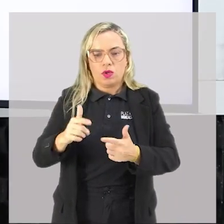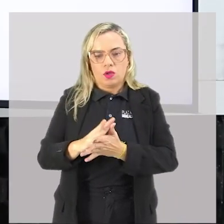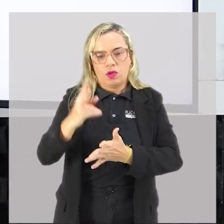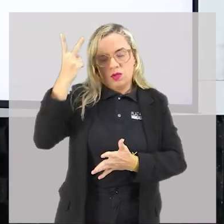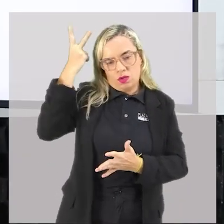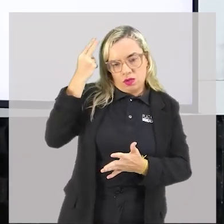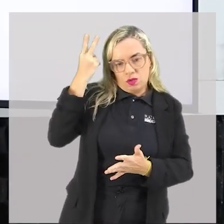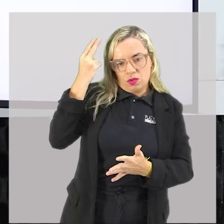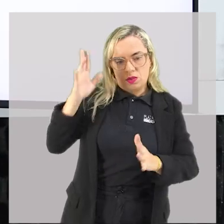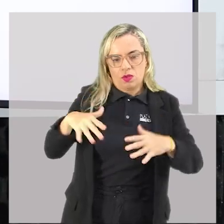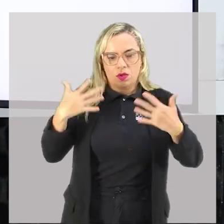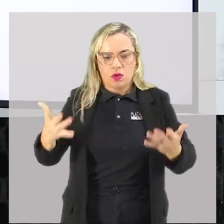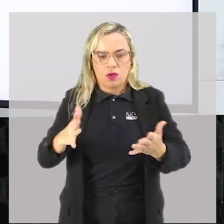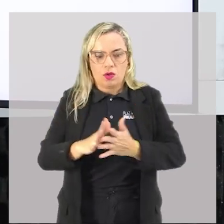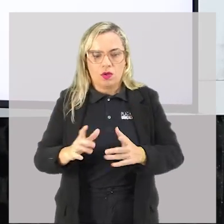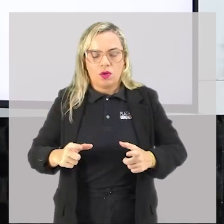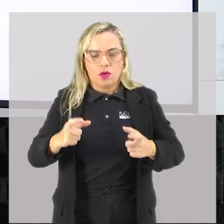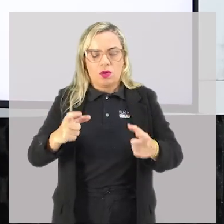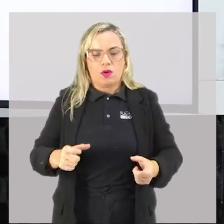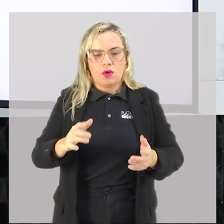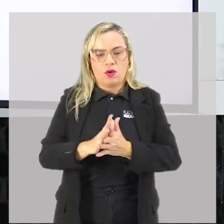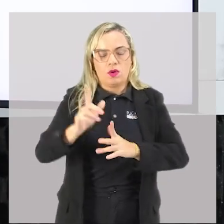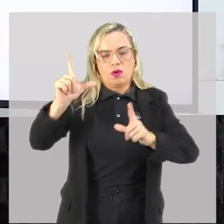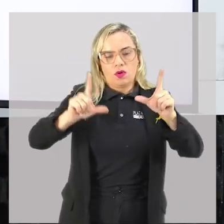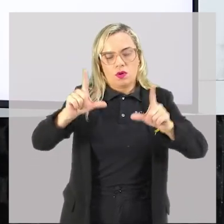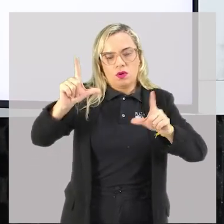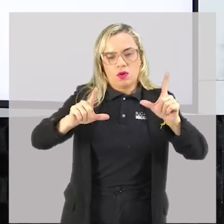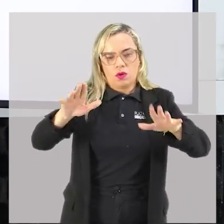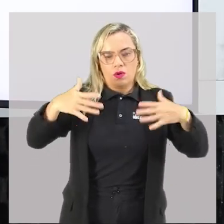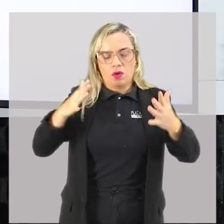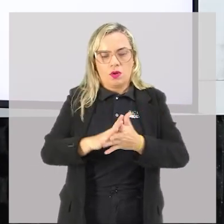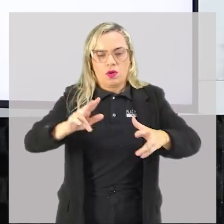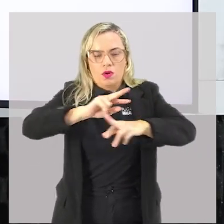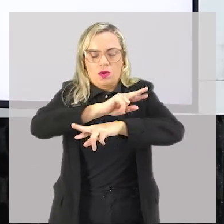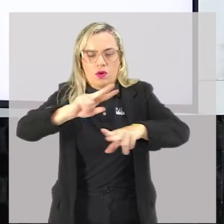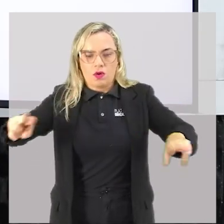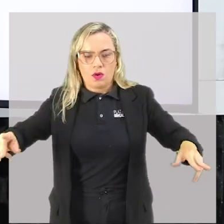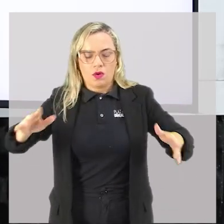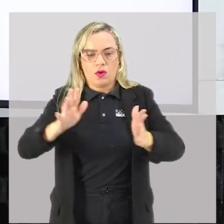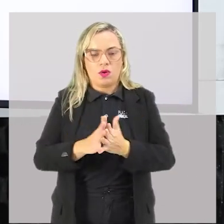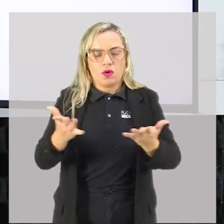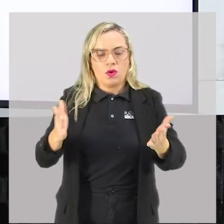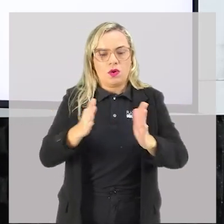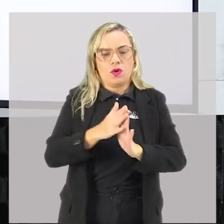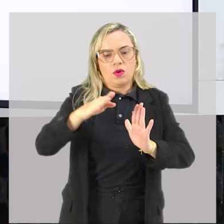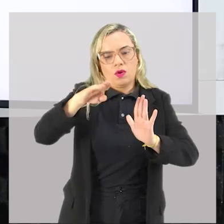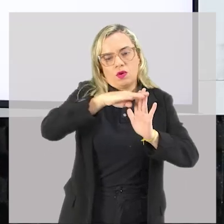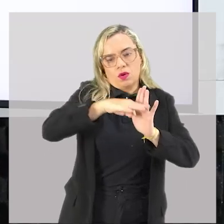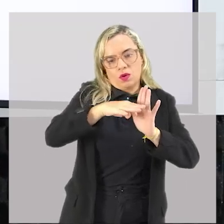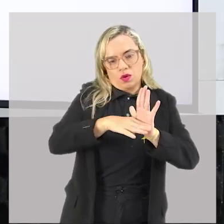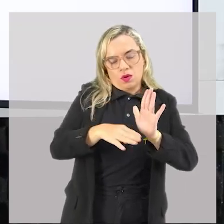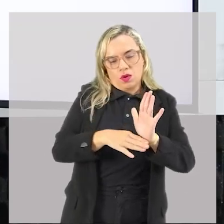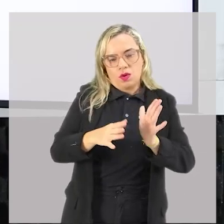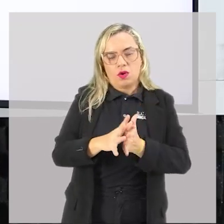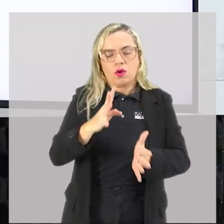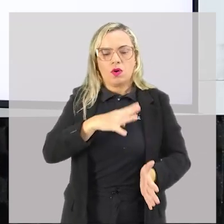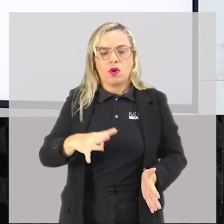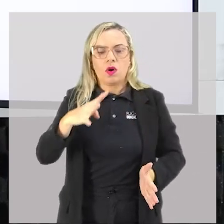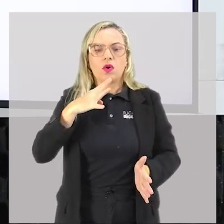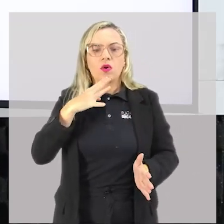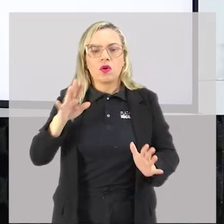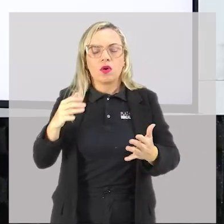comum a gente encontrar na televisão uma série de programas, eu tenho certeza que vocês conhecem alguns, que